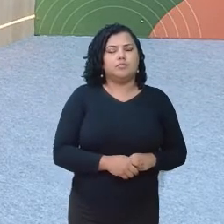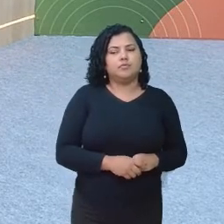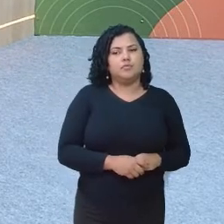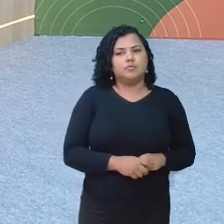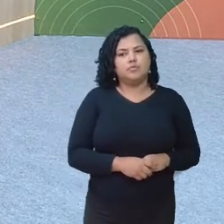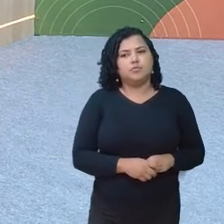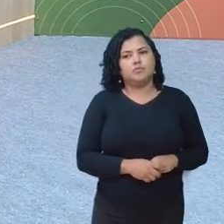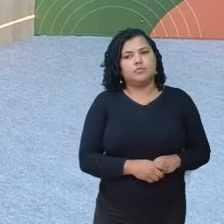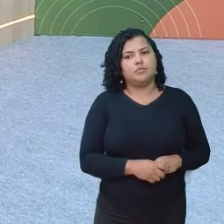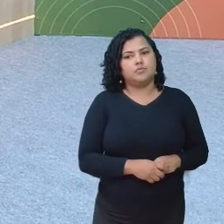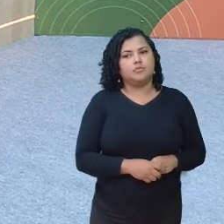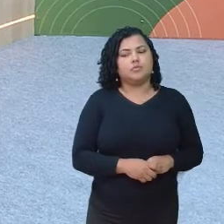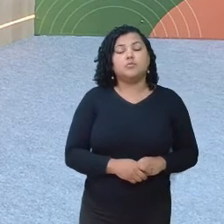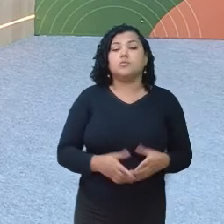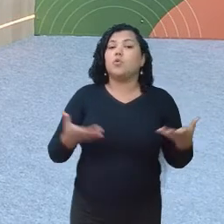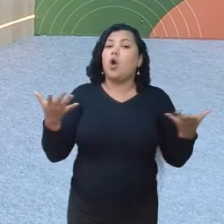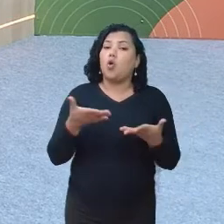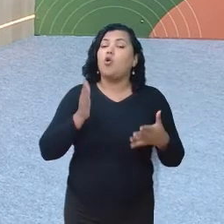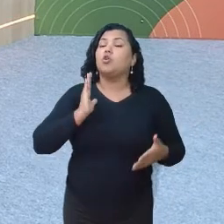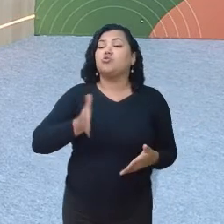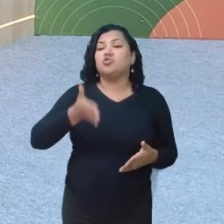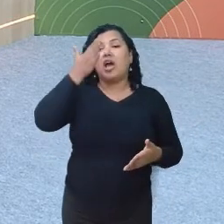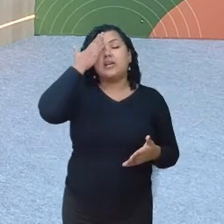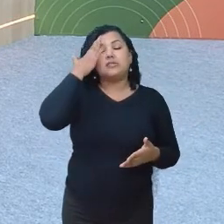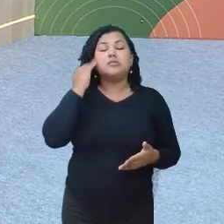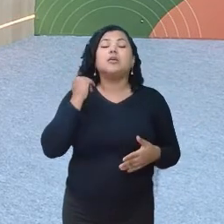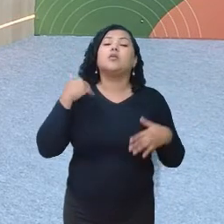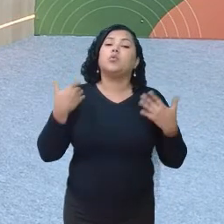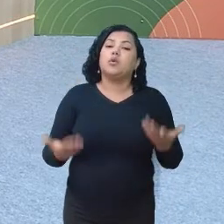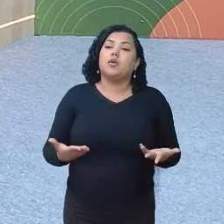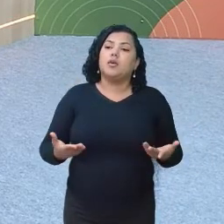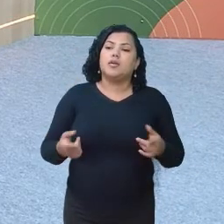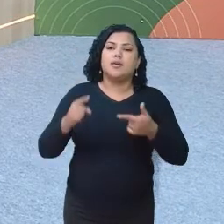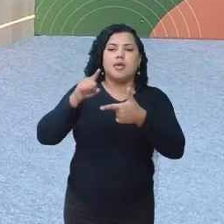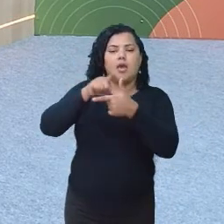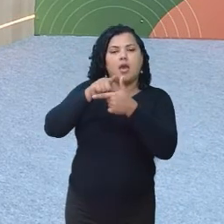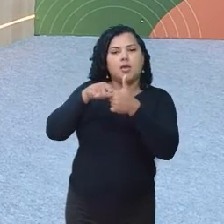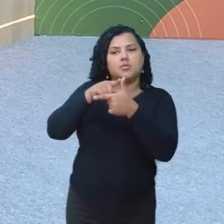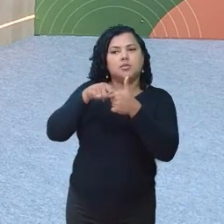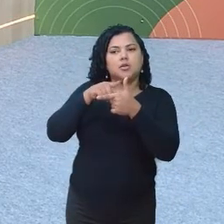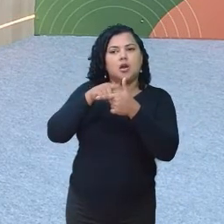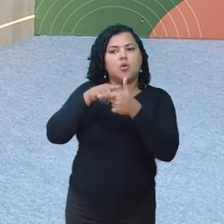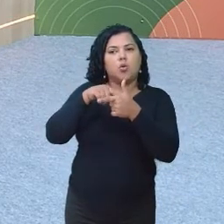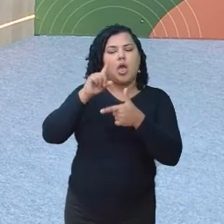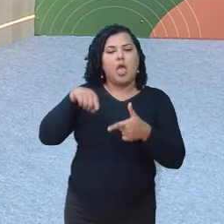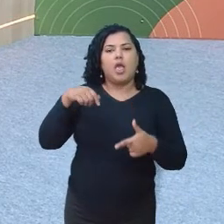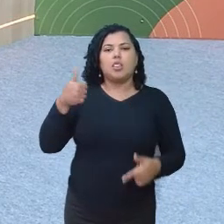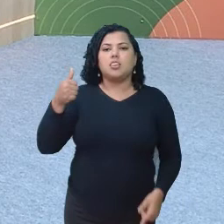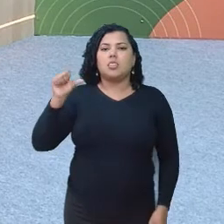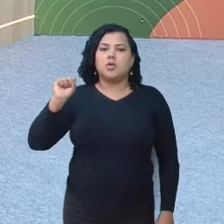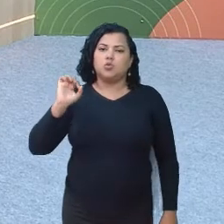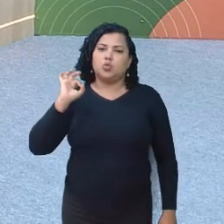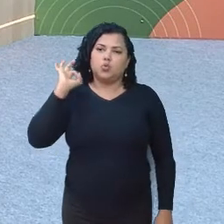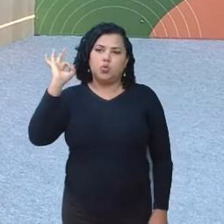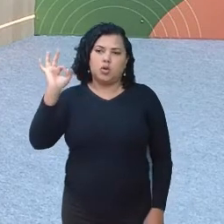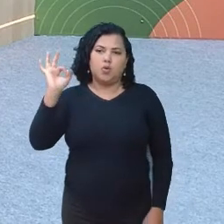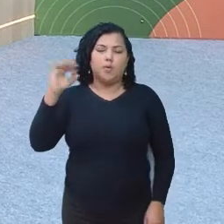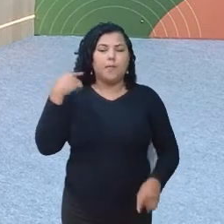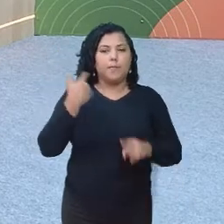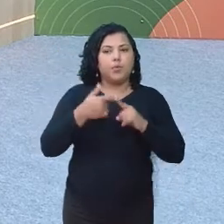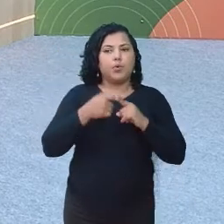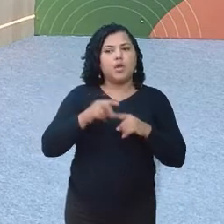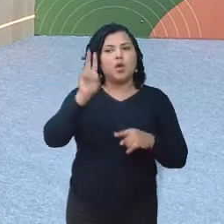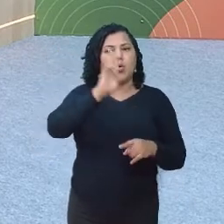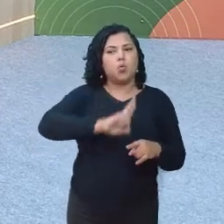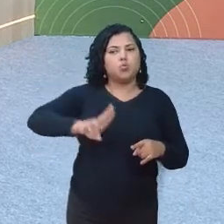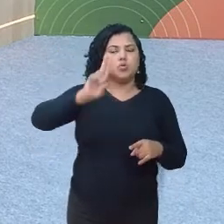certo? Então, agora eu já sei que a medida desse ângulo aqui que eu queria descobrir é de 18 graus, porque eu usei a